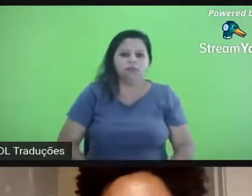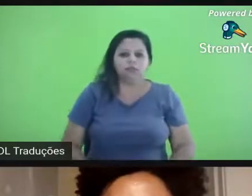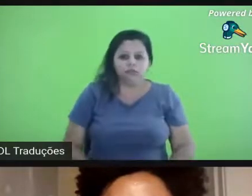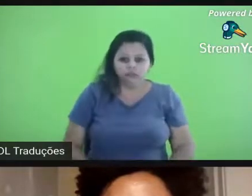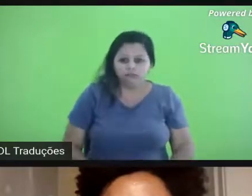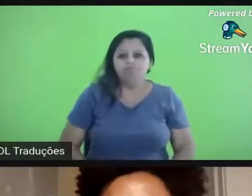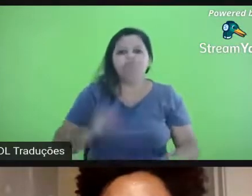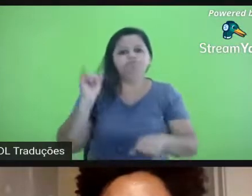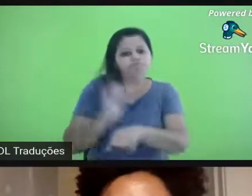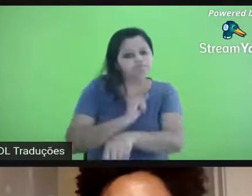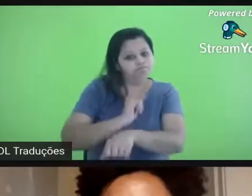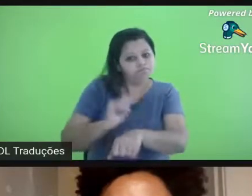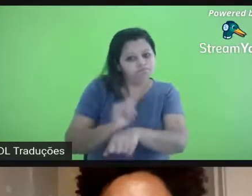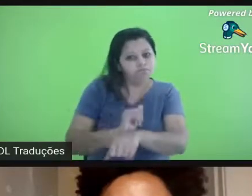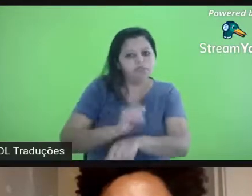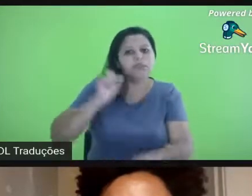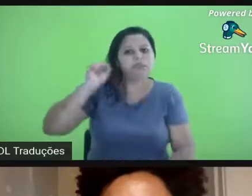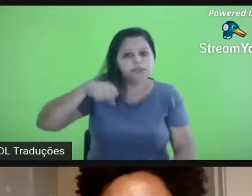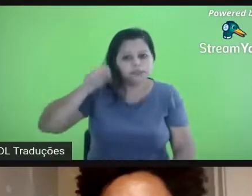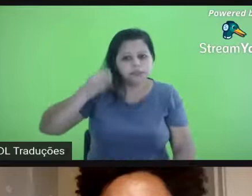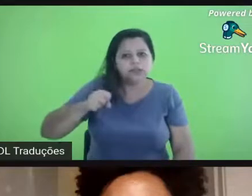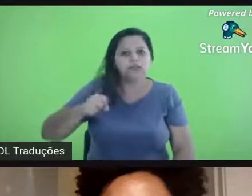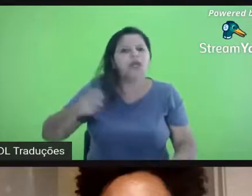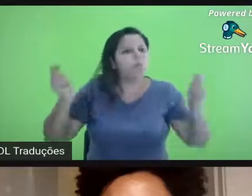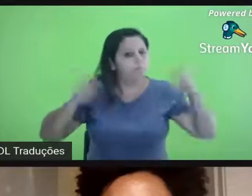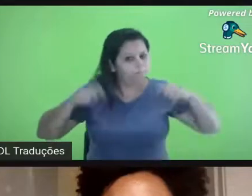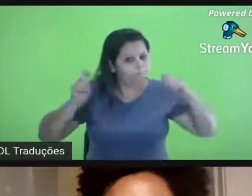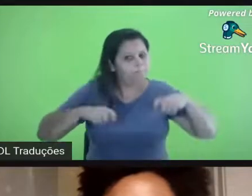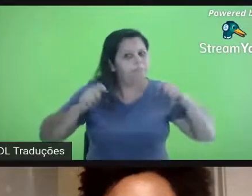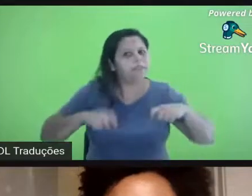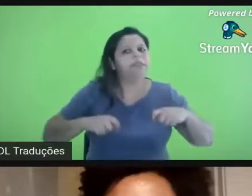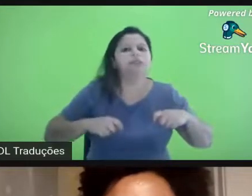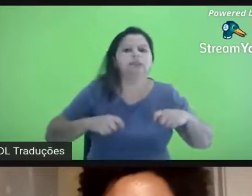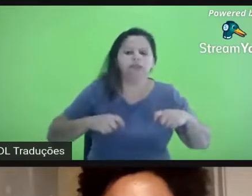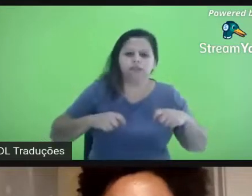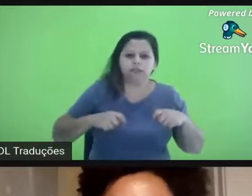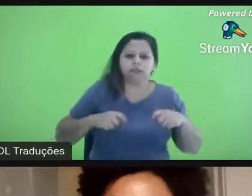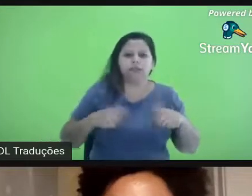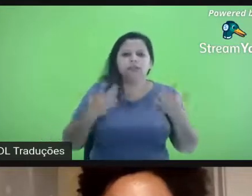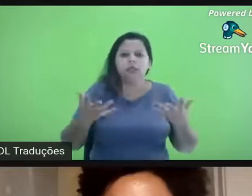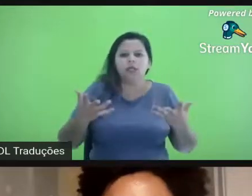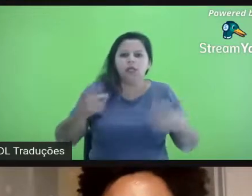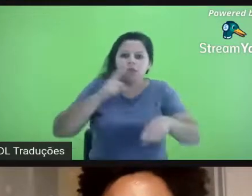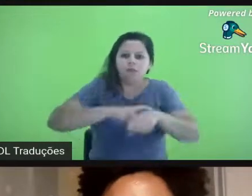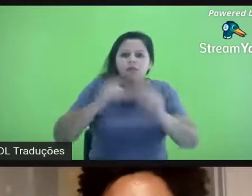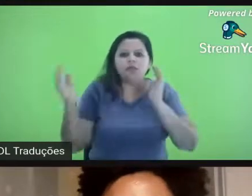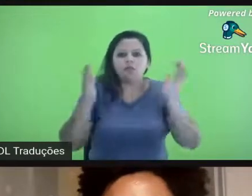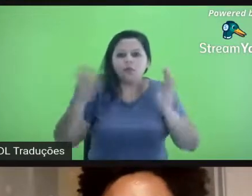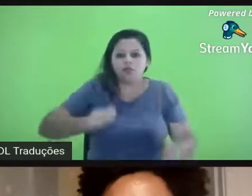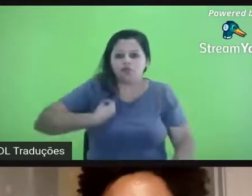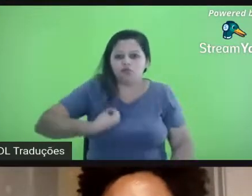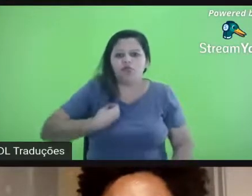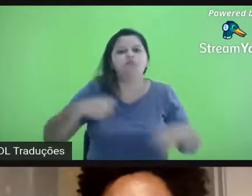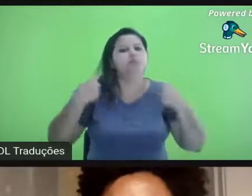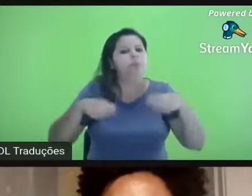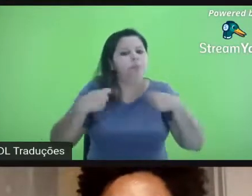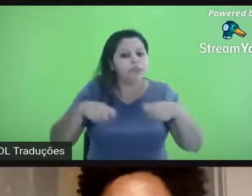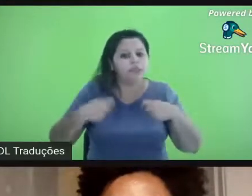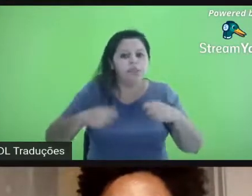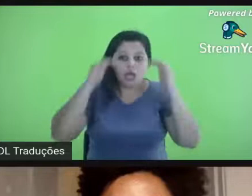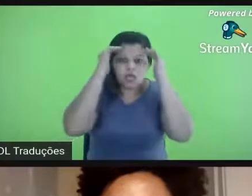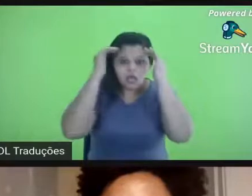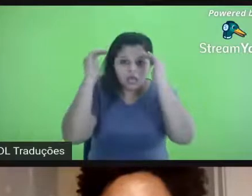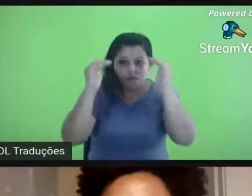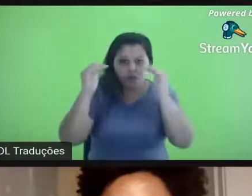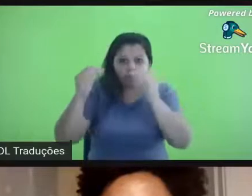muito necessárias, eu acho, né, para esse momento que a gente vive, e respeitando todos que vieram antes de nós,